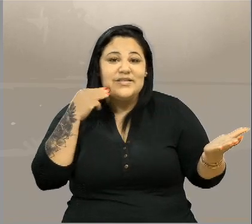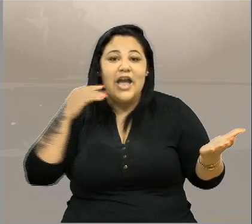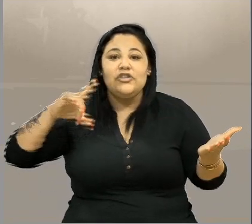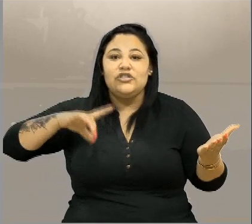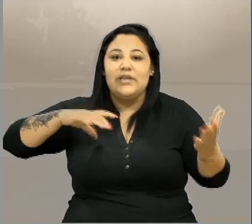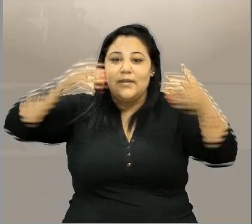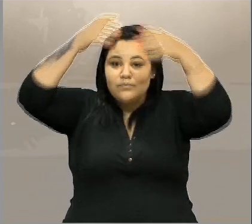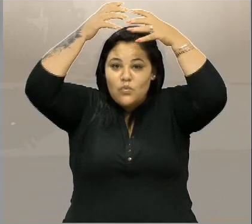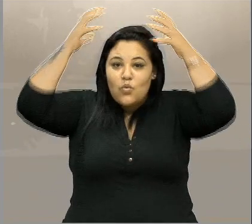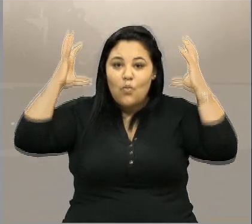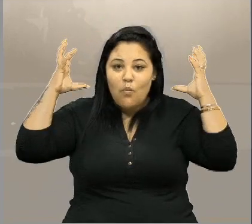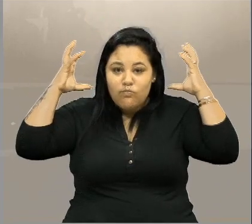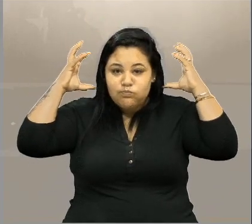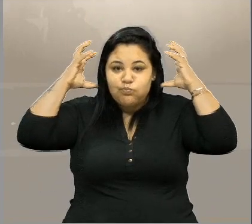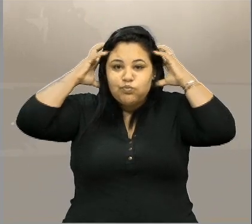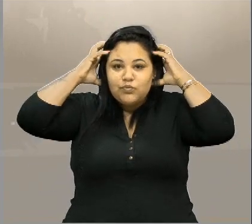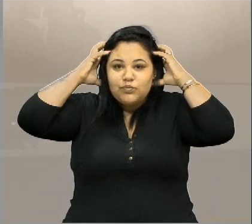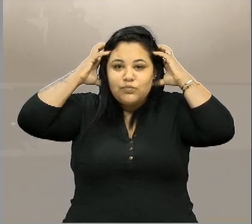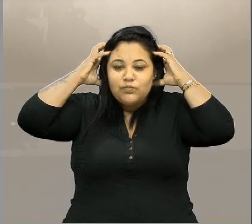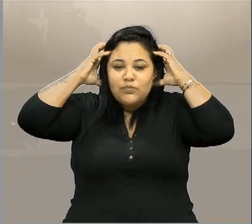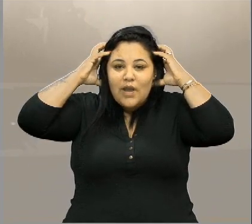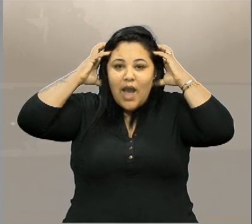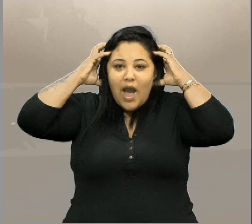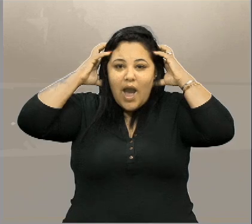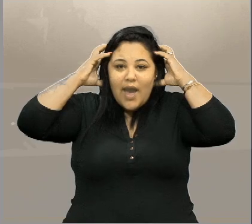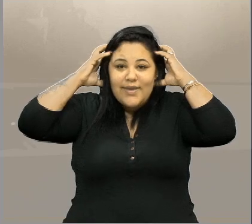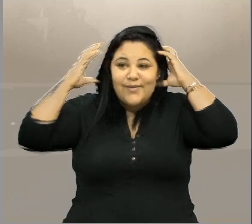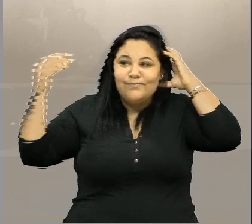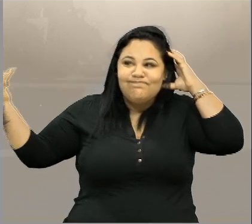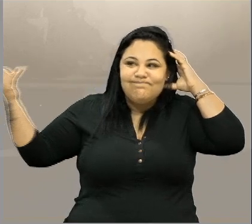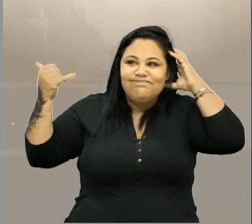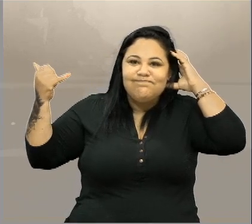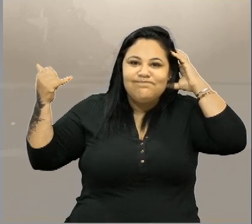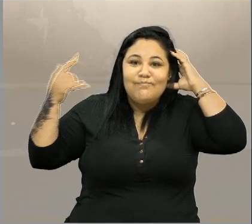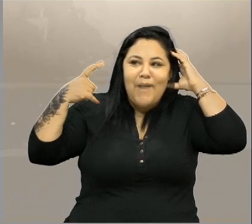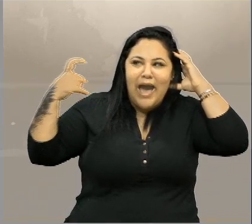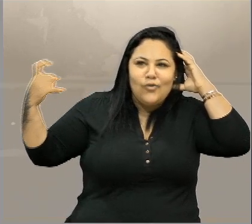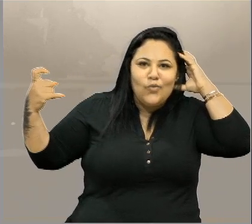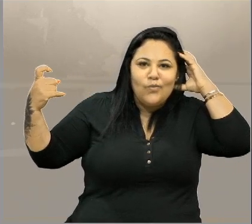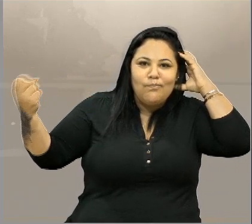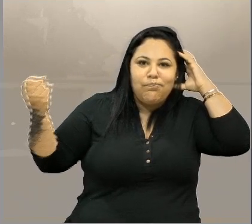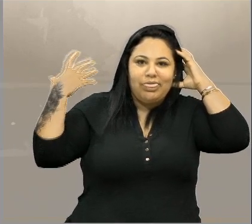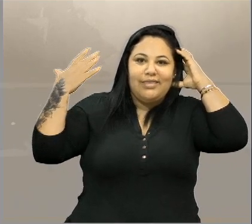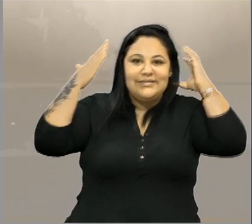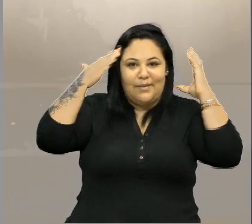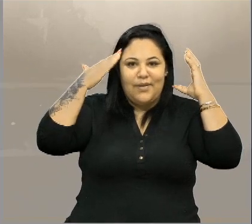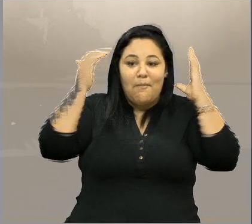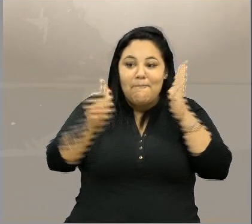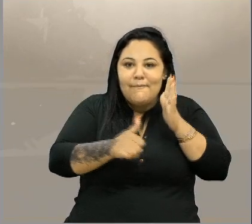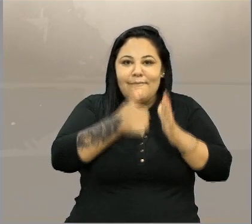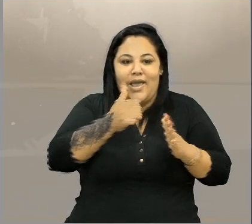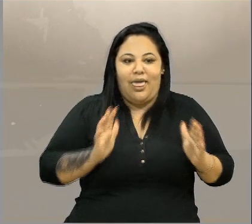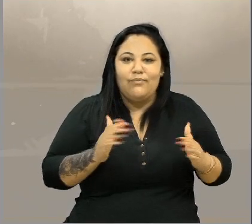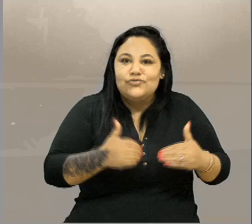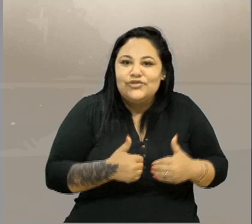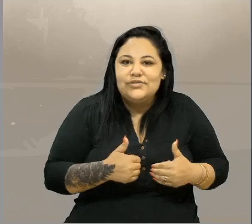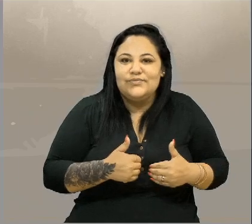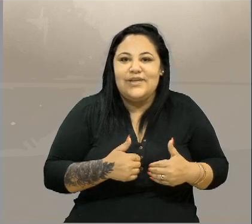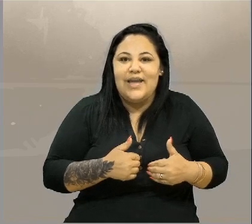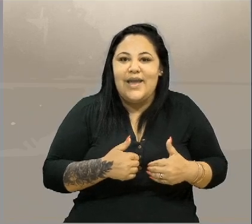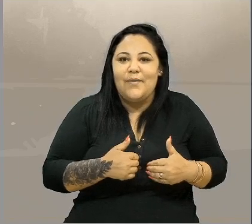abafadores. Então, essa pauta da inclusão, de levar a acessibilidade para as pessoas com autismo,